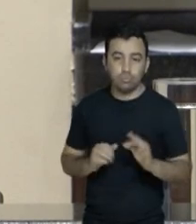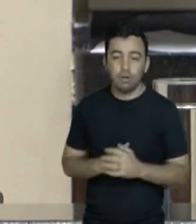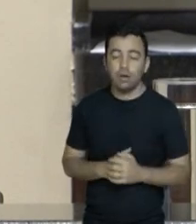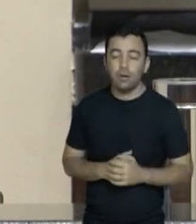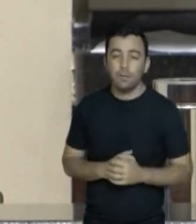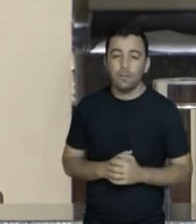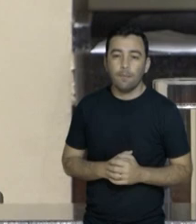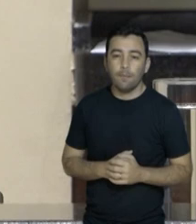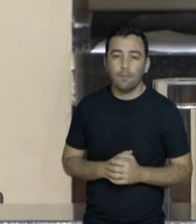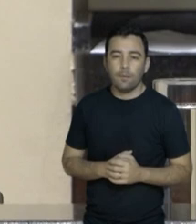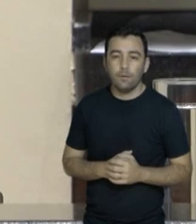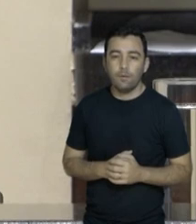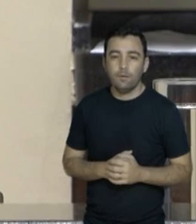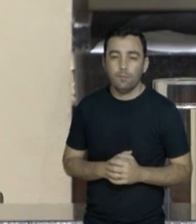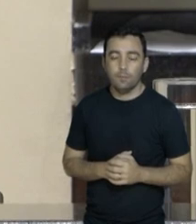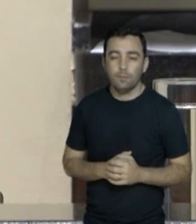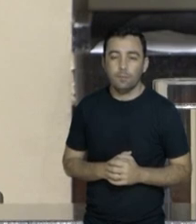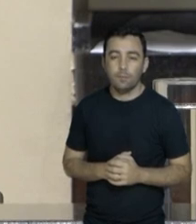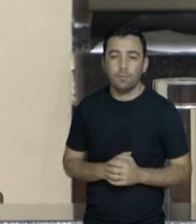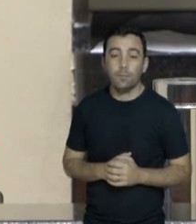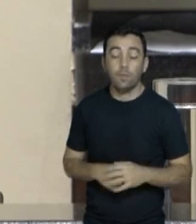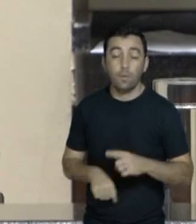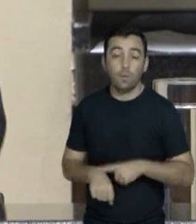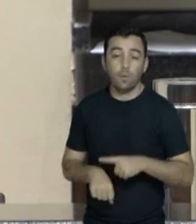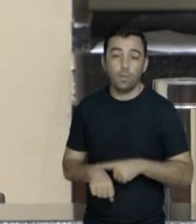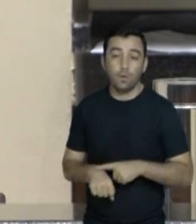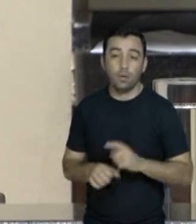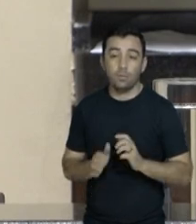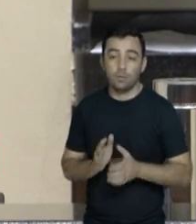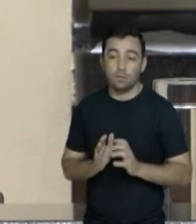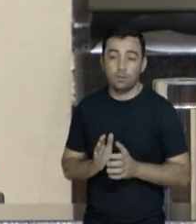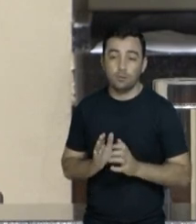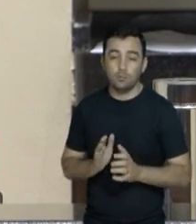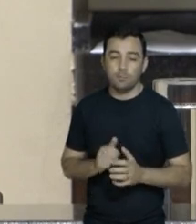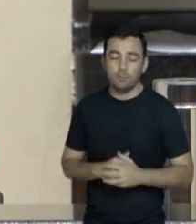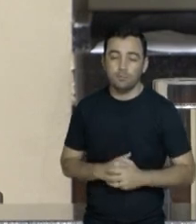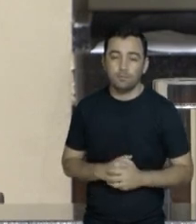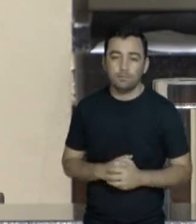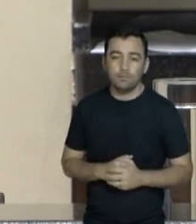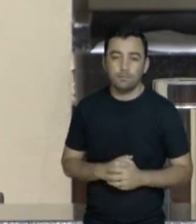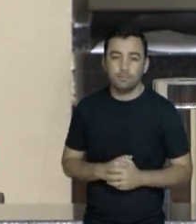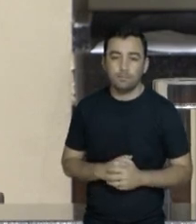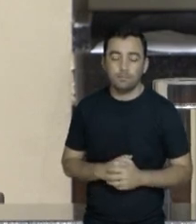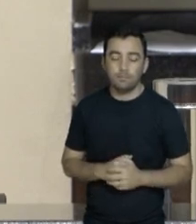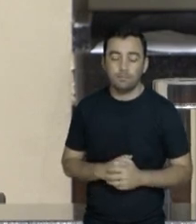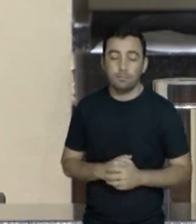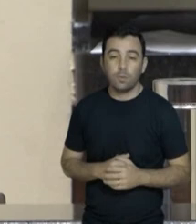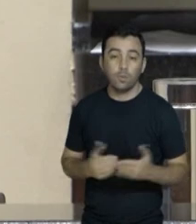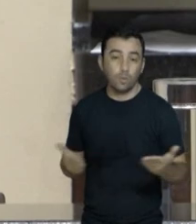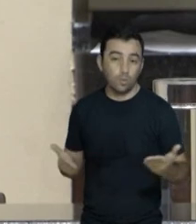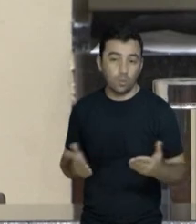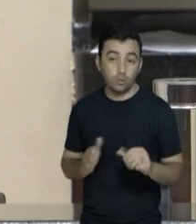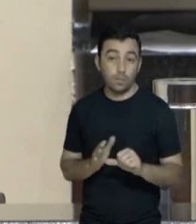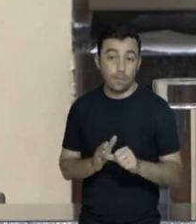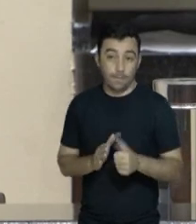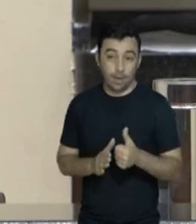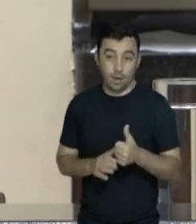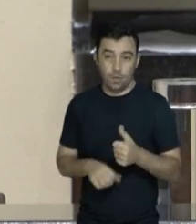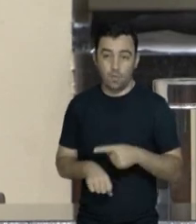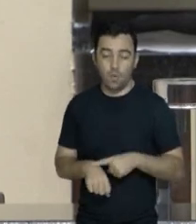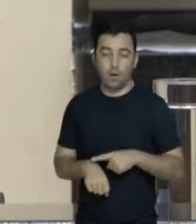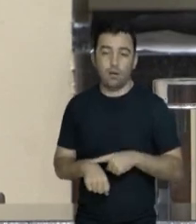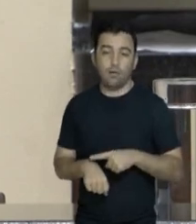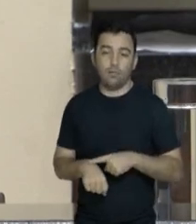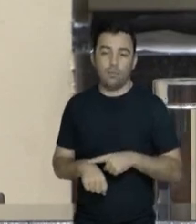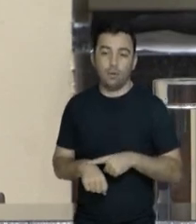passamos ao horário dos partidos políticos. Hoje o primeiro horário pertence